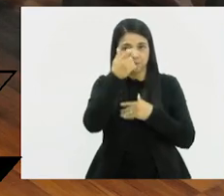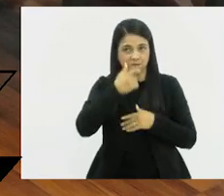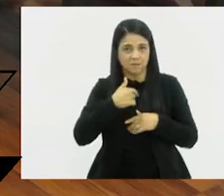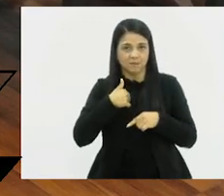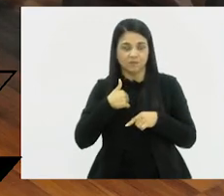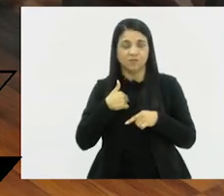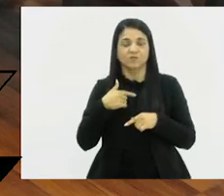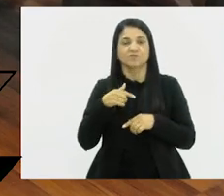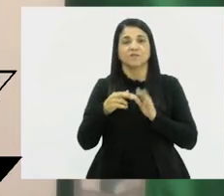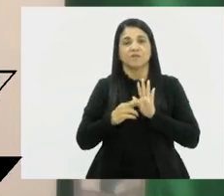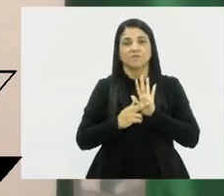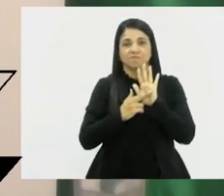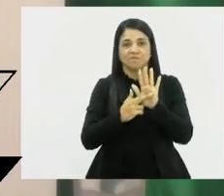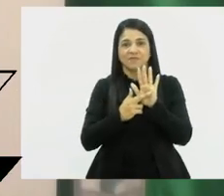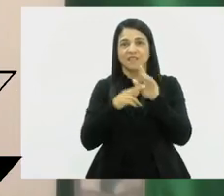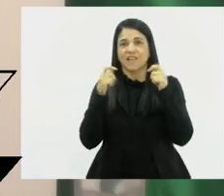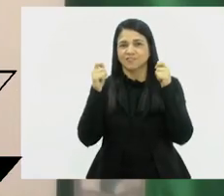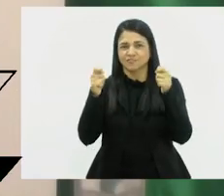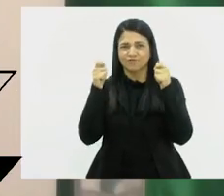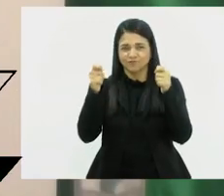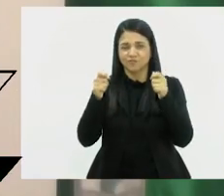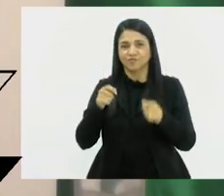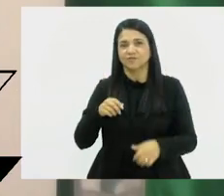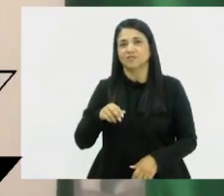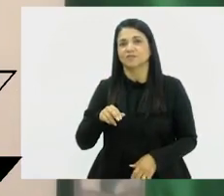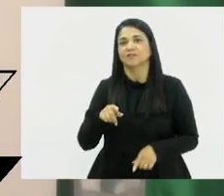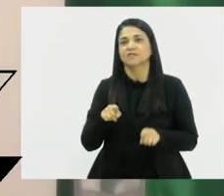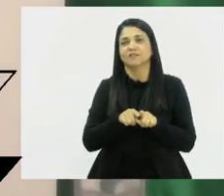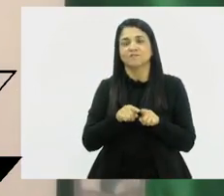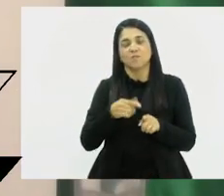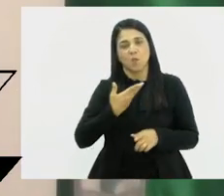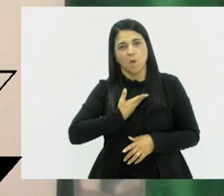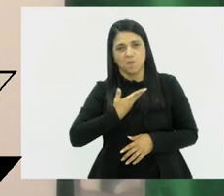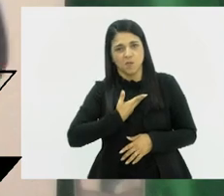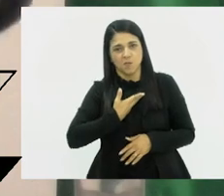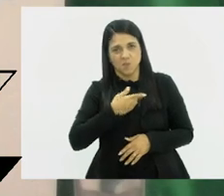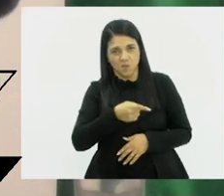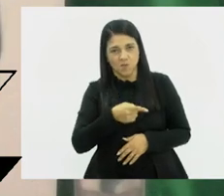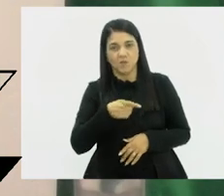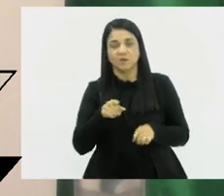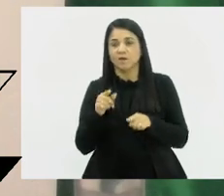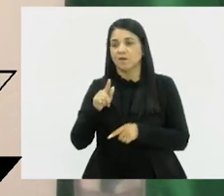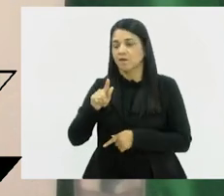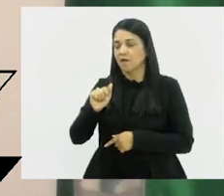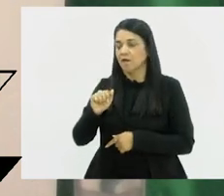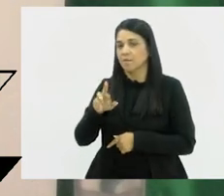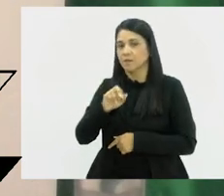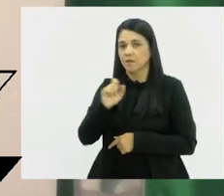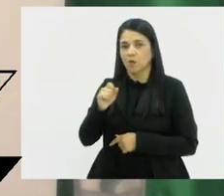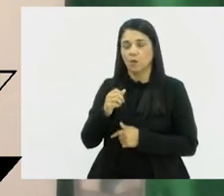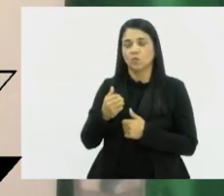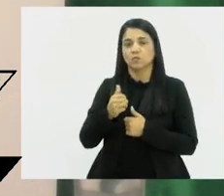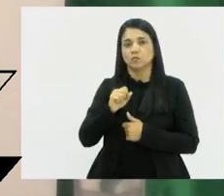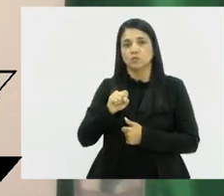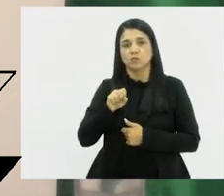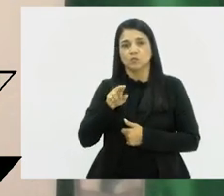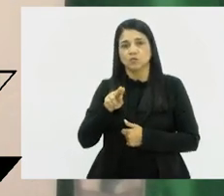Léo Ferretti. Obrigado, meu irmão, você que é um guerreiro, querido amigo. E nosso querido Gabriel, subsecretário lá